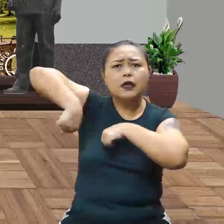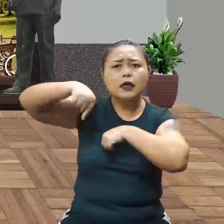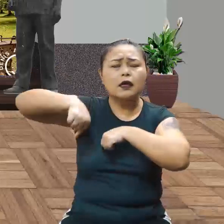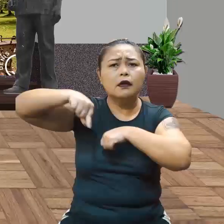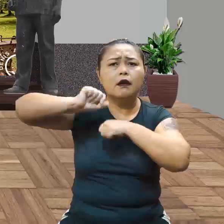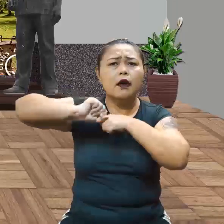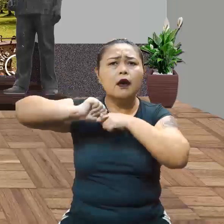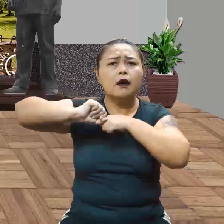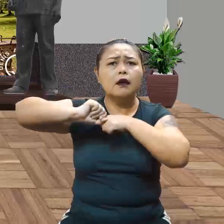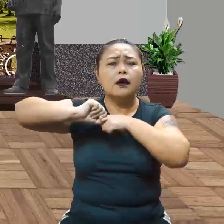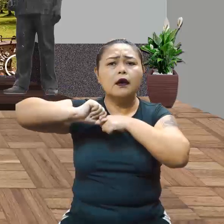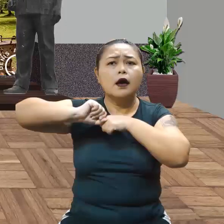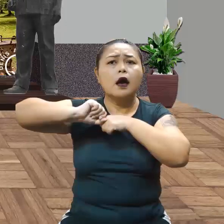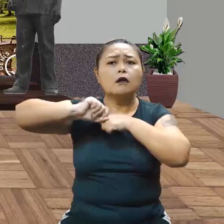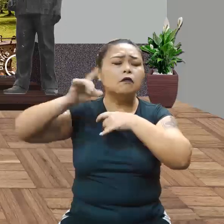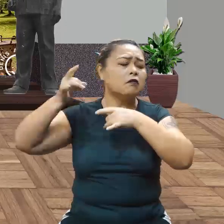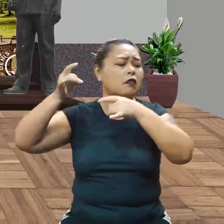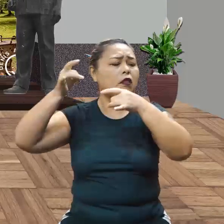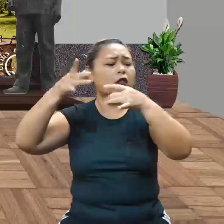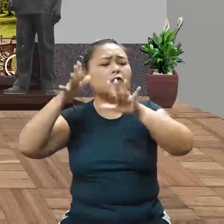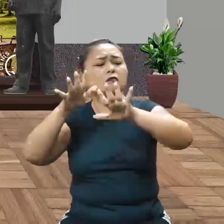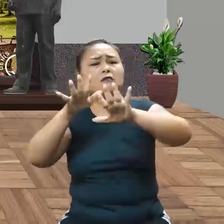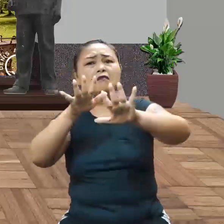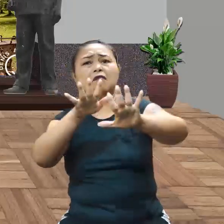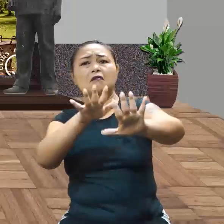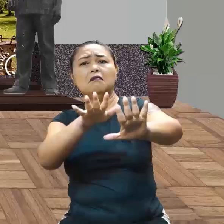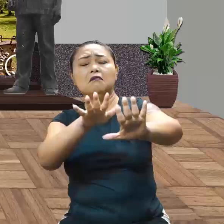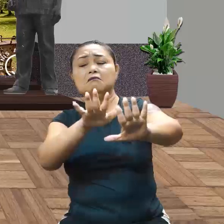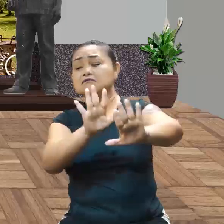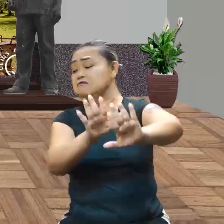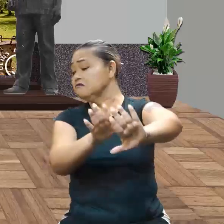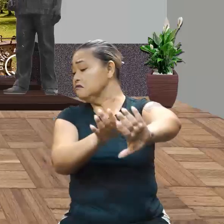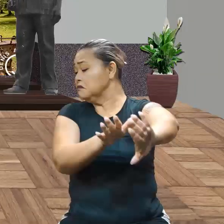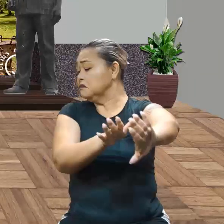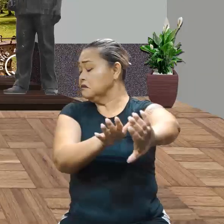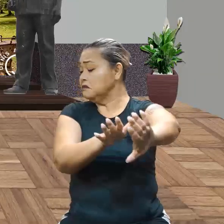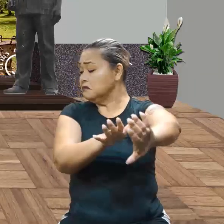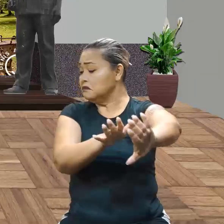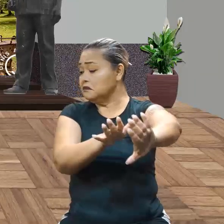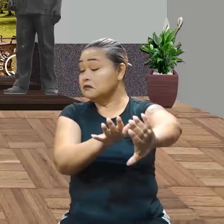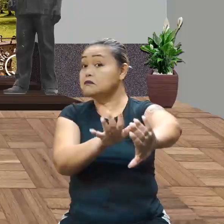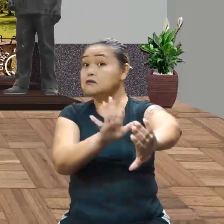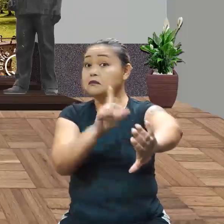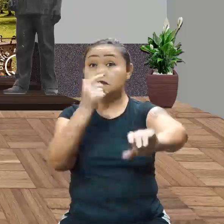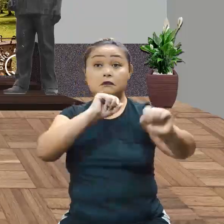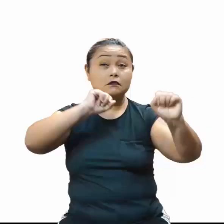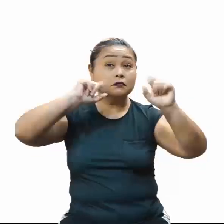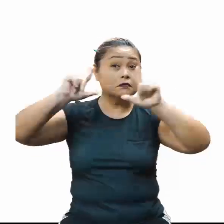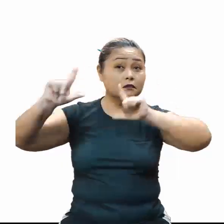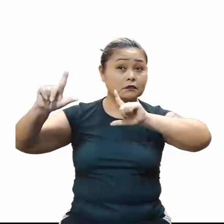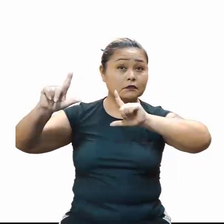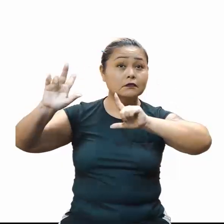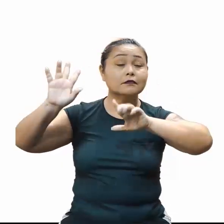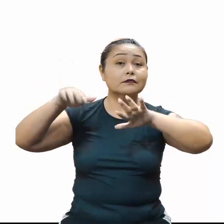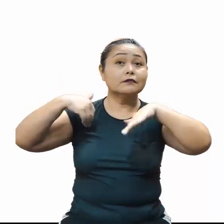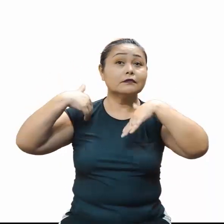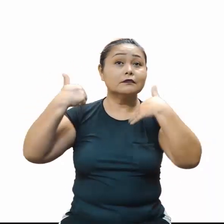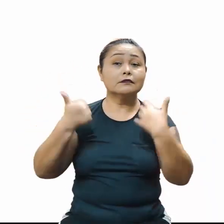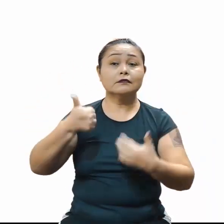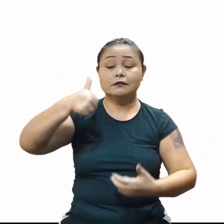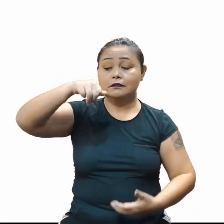aqui e deixados de lado. Na tela para vocês. É por isso que